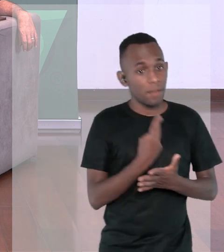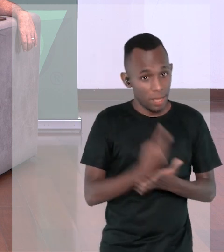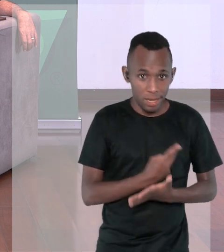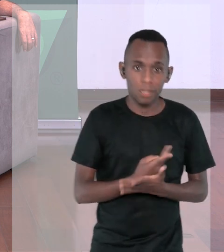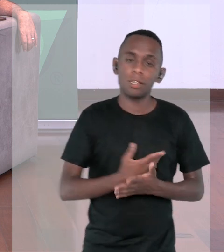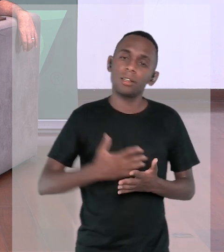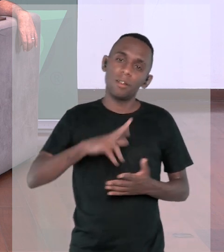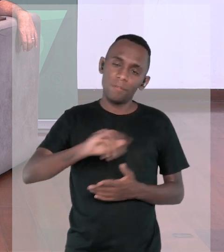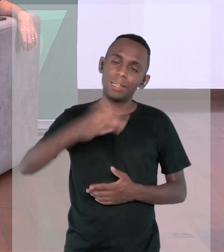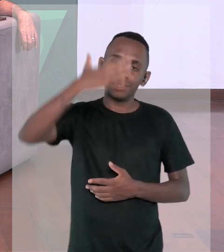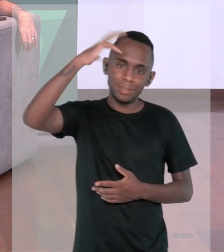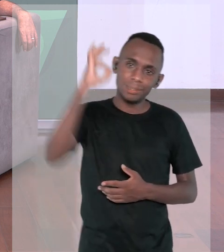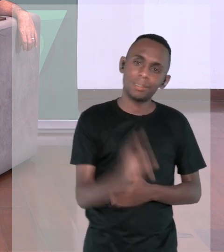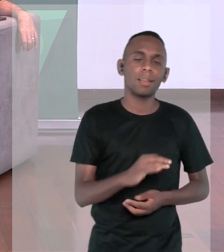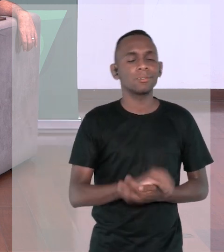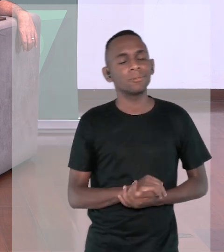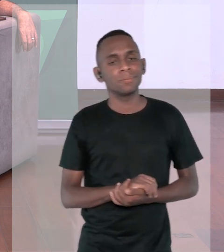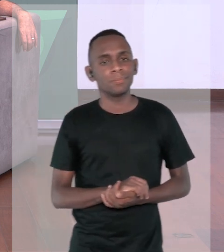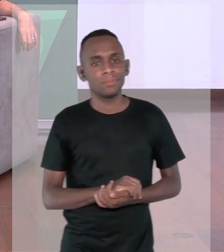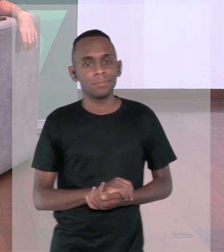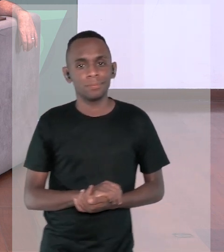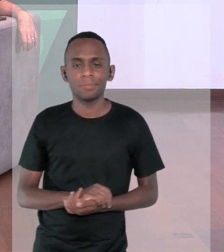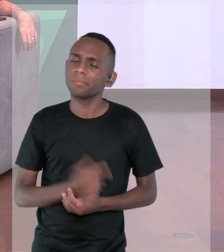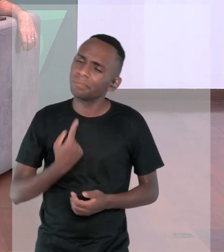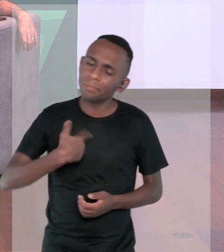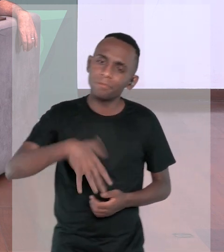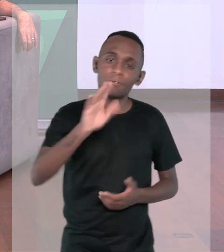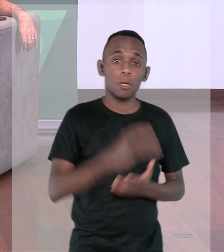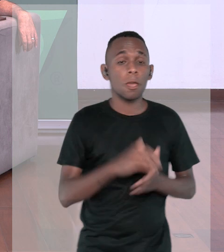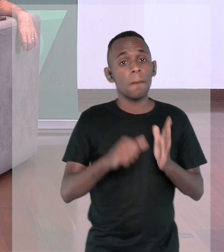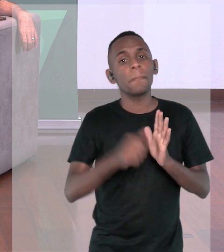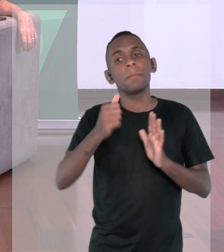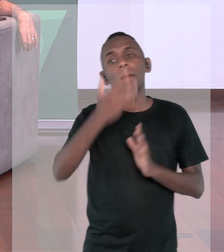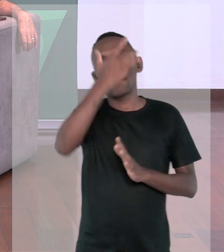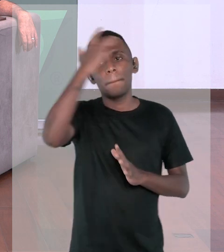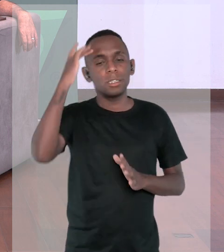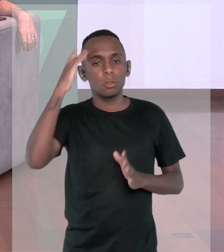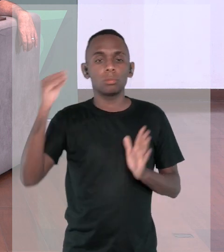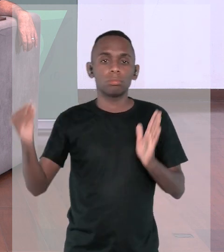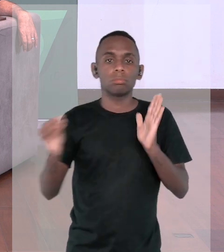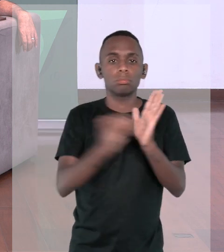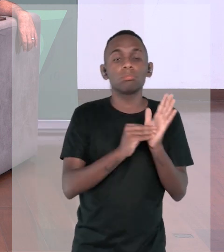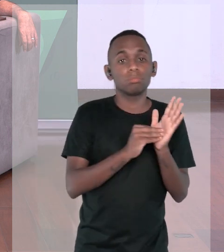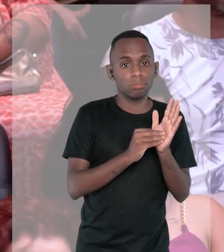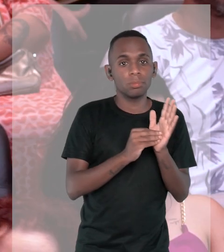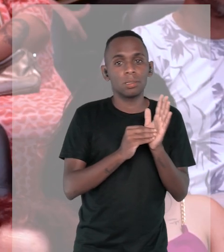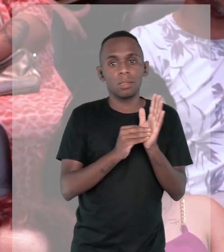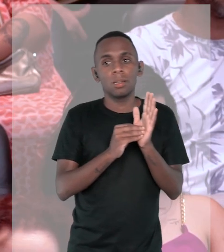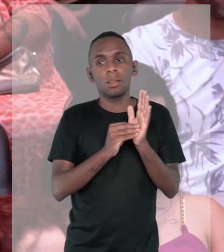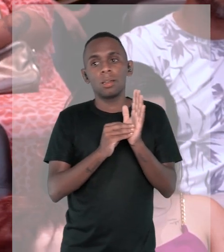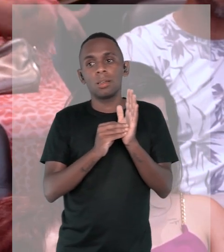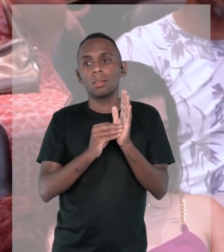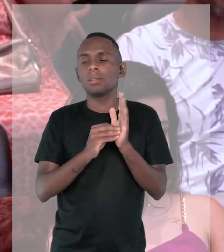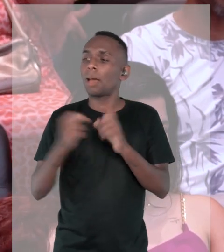Vai dar certo. Vai dar certo. E assim foi. Primeira pessoa que nós colocamos, quando eu